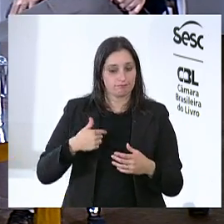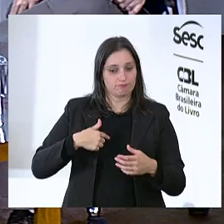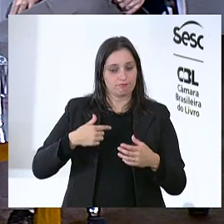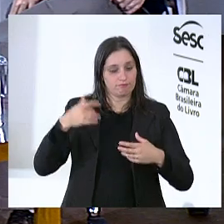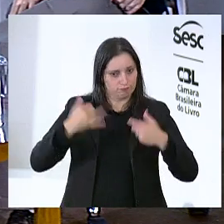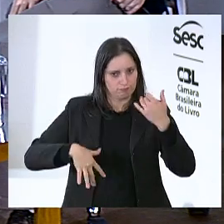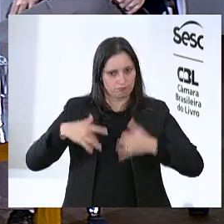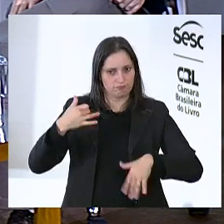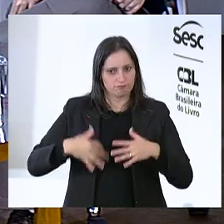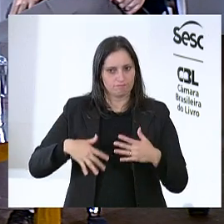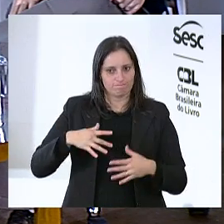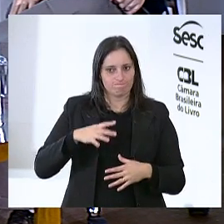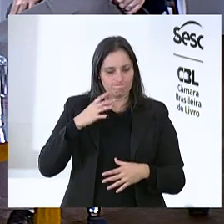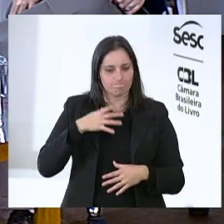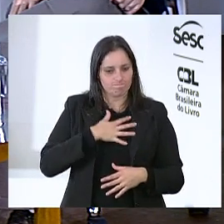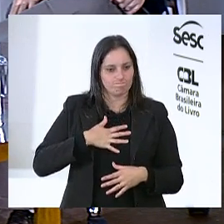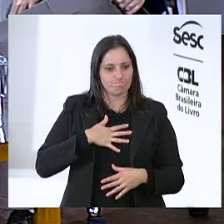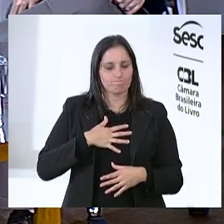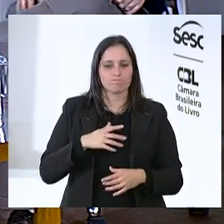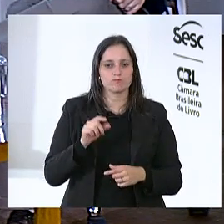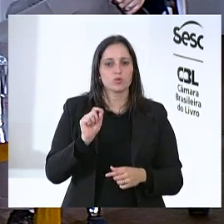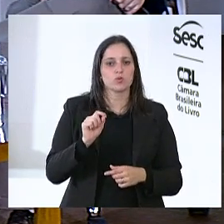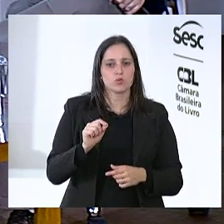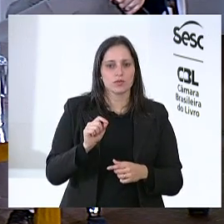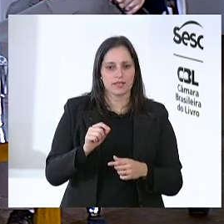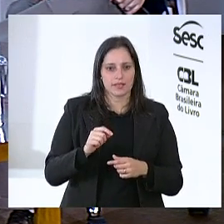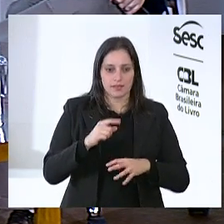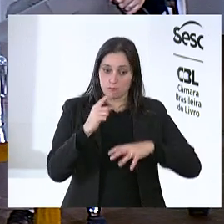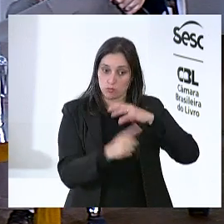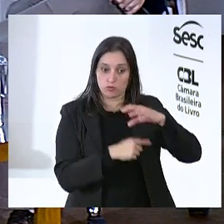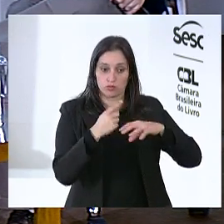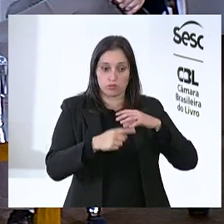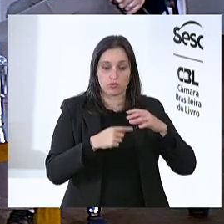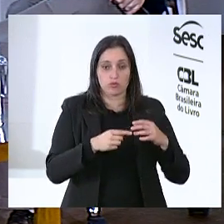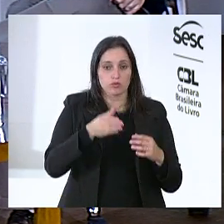justamente os grandes interesses internacionais, né?